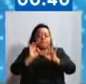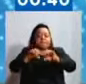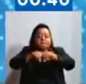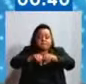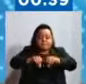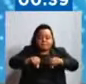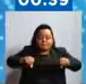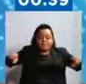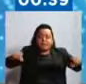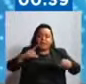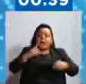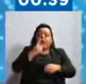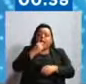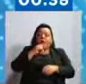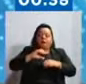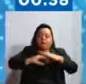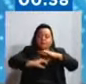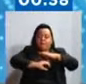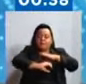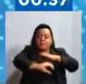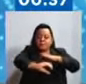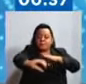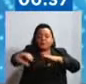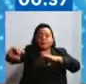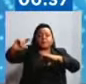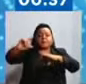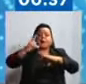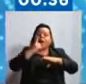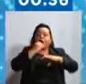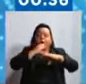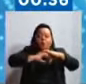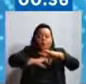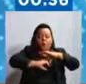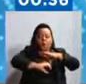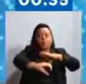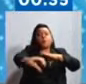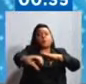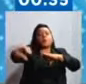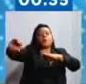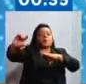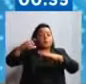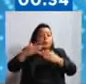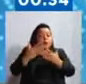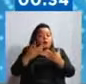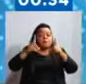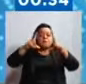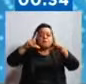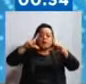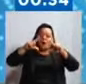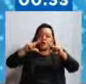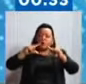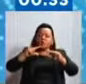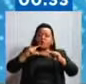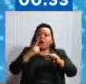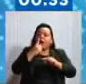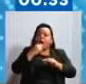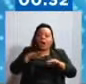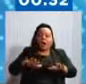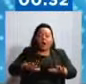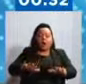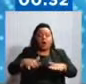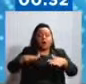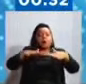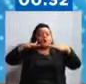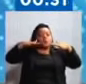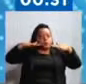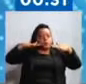da vazão dos bueiros. Assim, você fazendo, você vai diminuir essas alagações. Hoje,